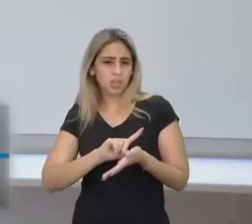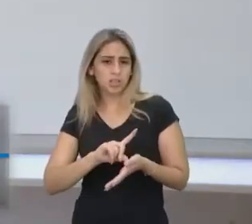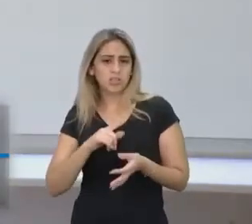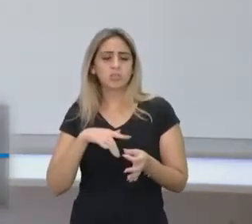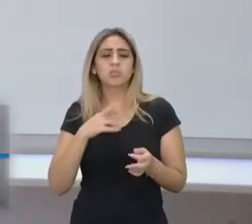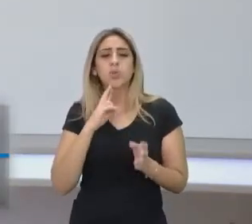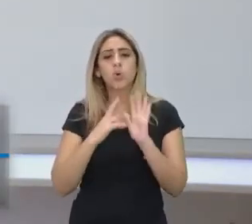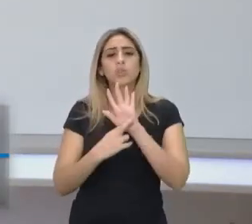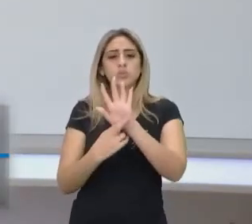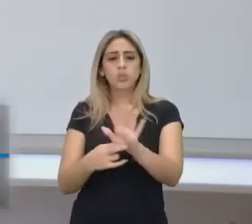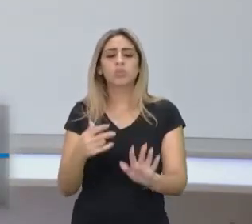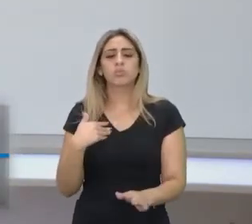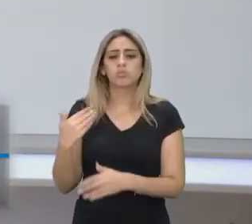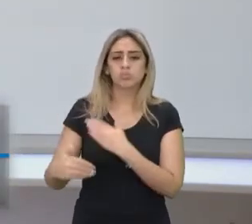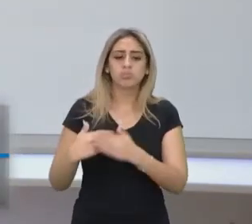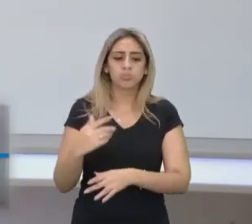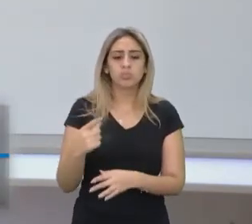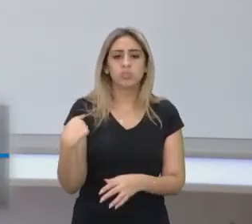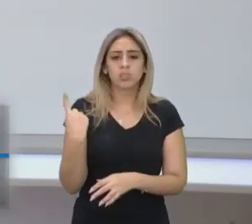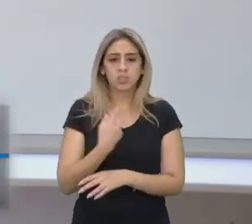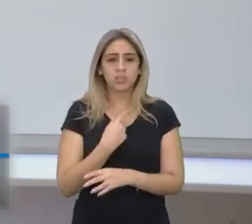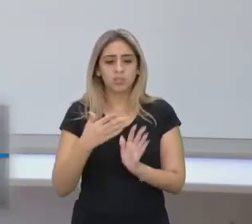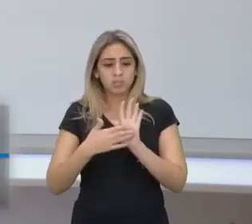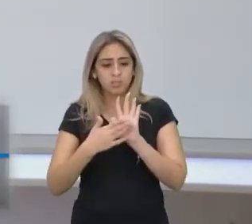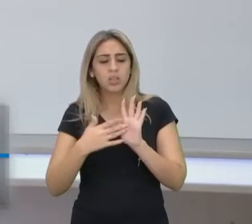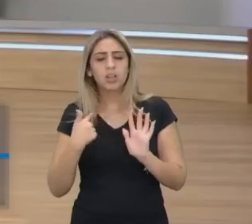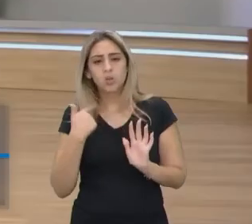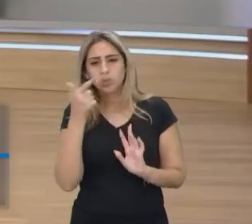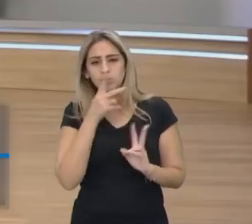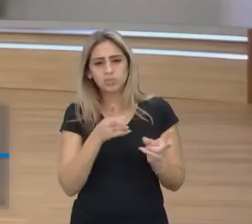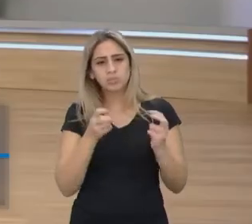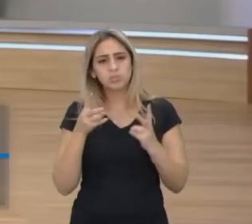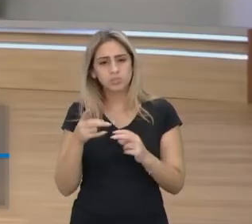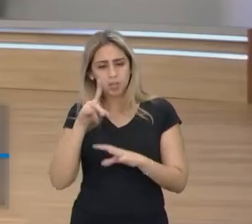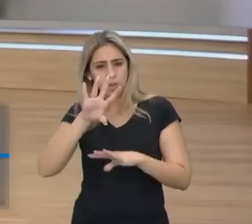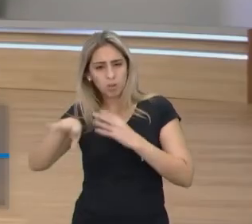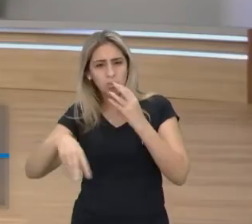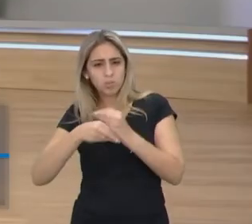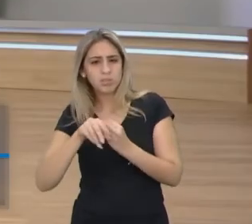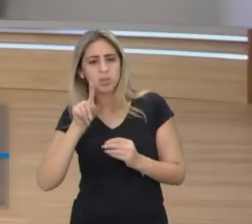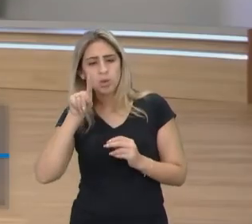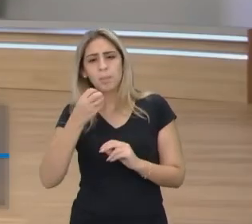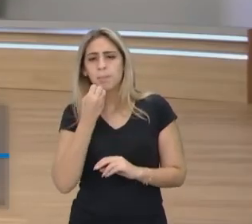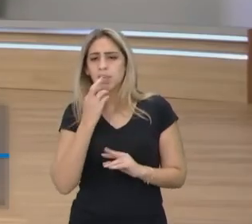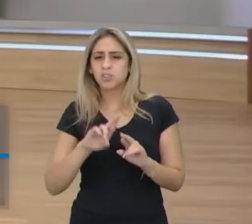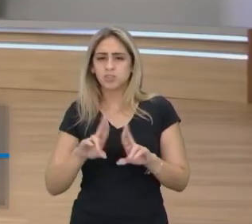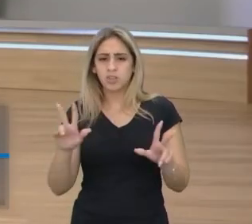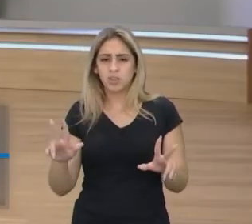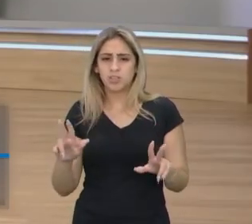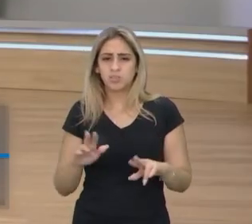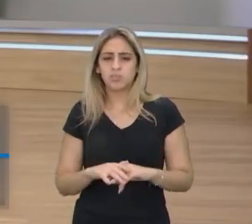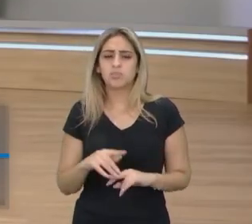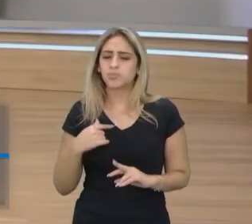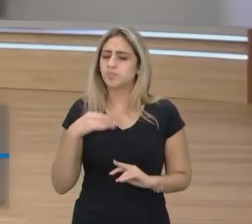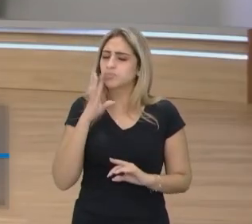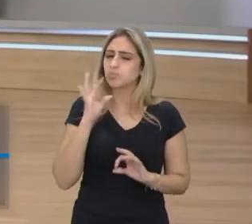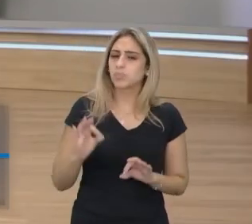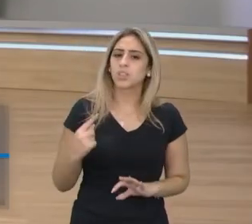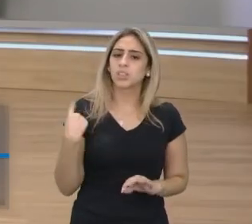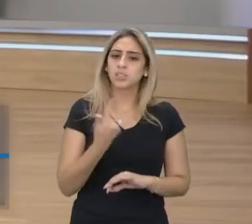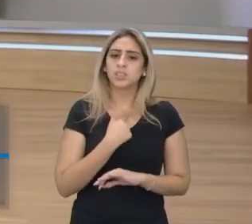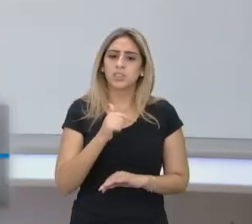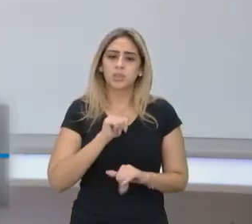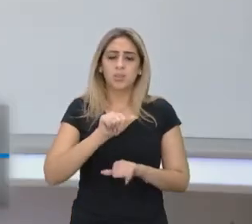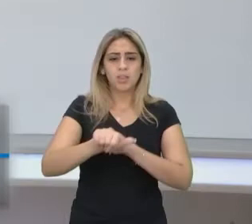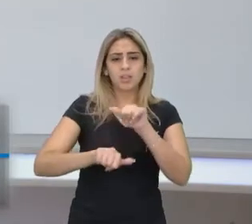resultado que me sobrou após essa combustão, eu consigo perceber que a composição é bem diferente. Então, aí sim a gente tem